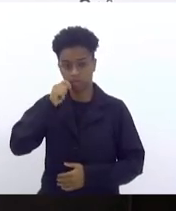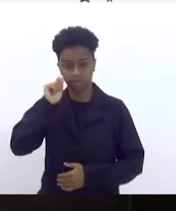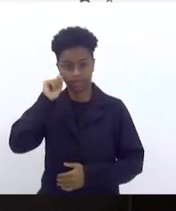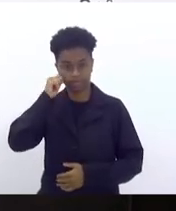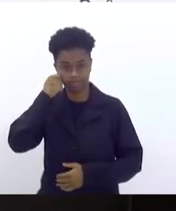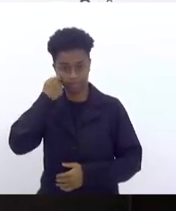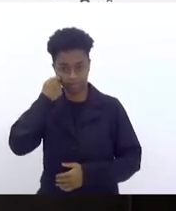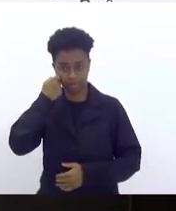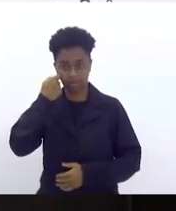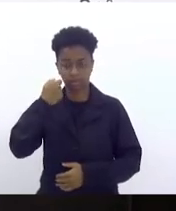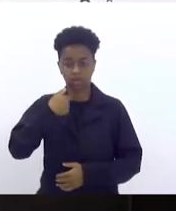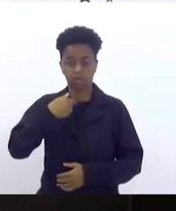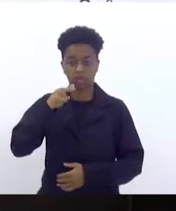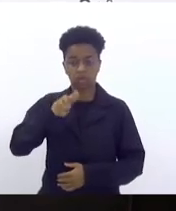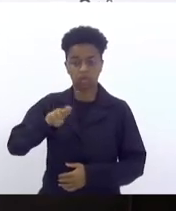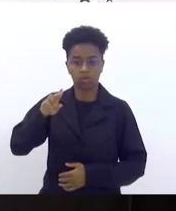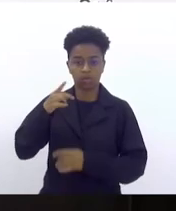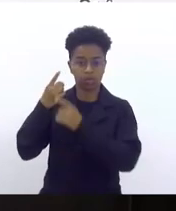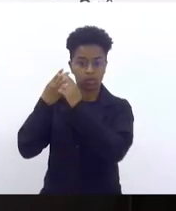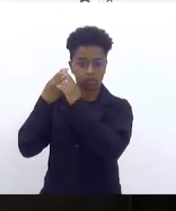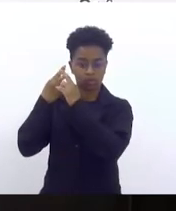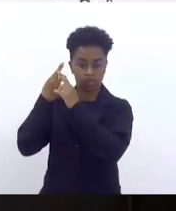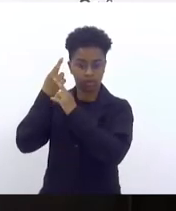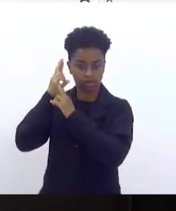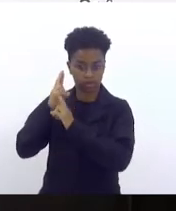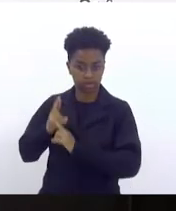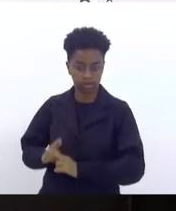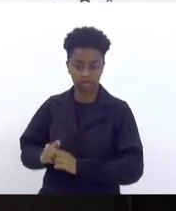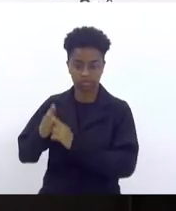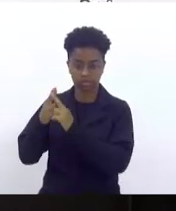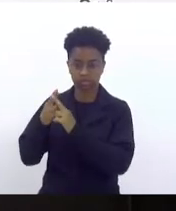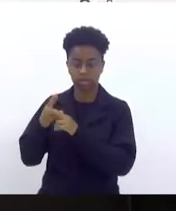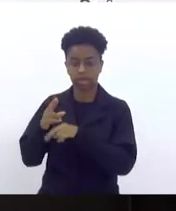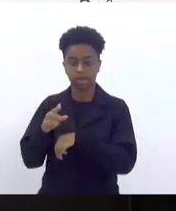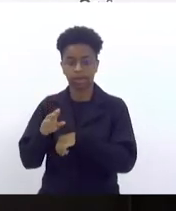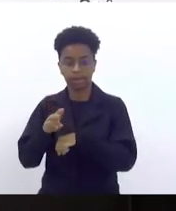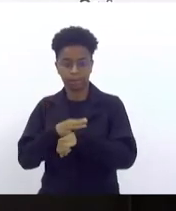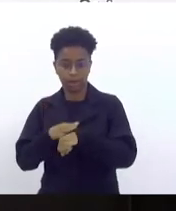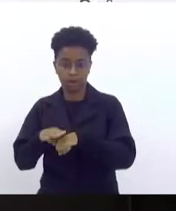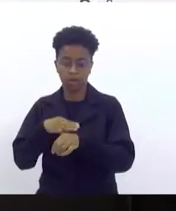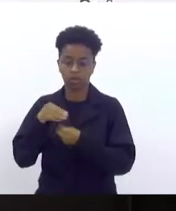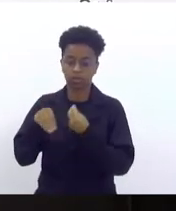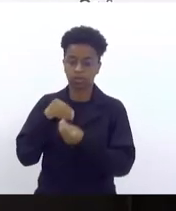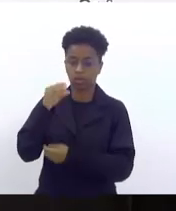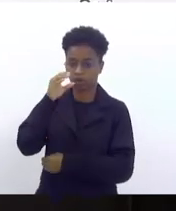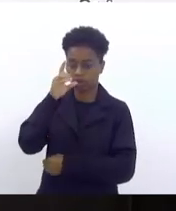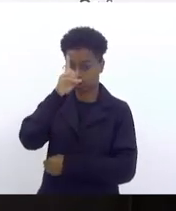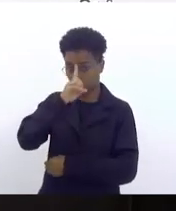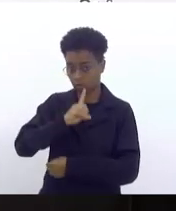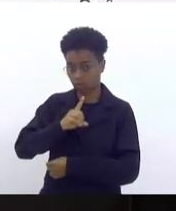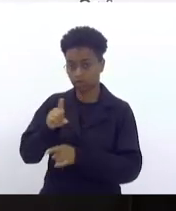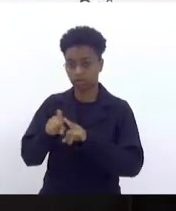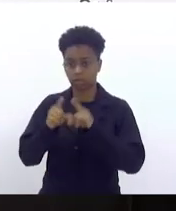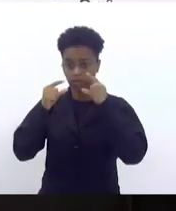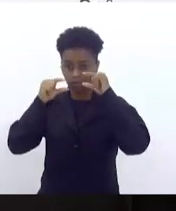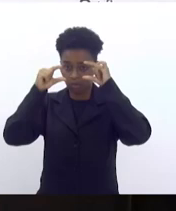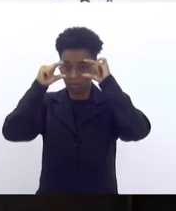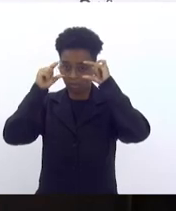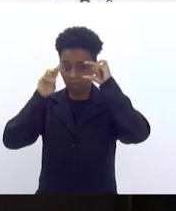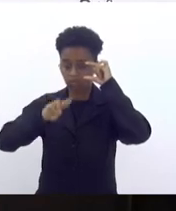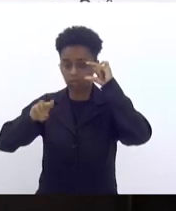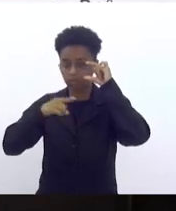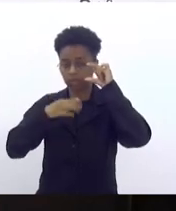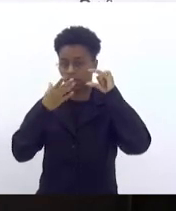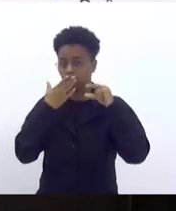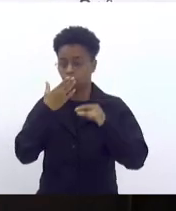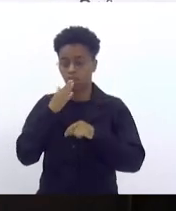eu estou usando tranças castanhos e Louro eu estou com óculos que tem as